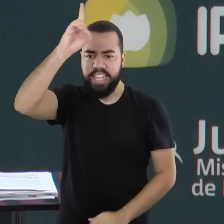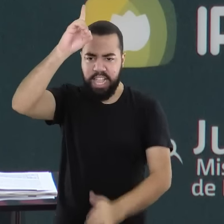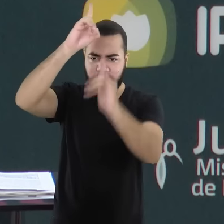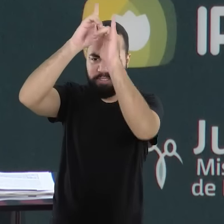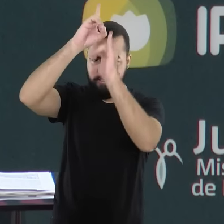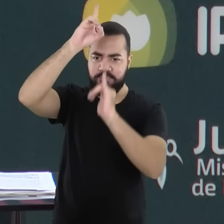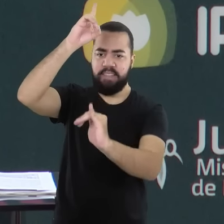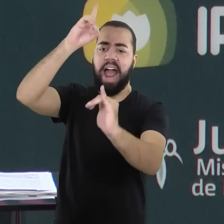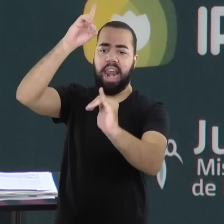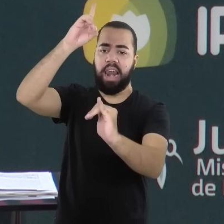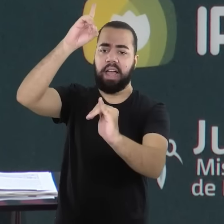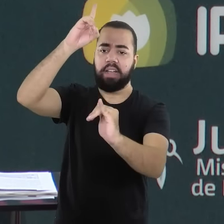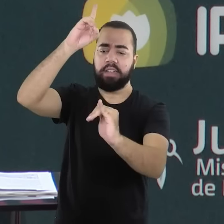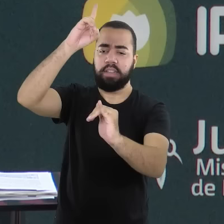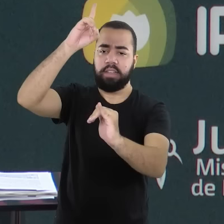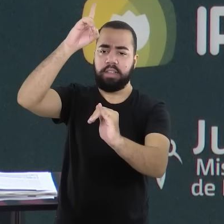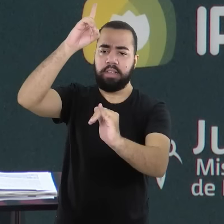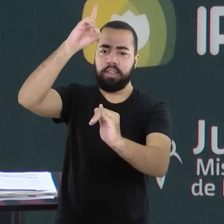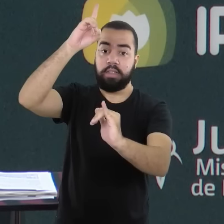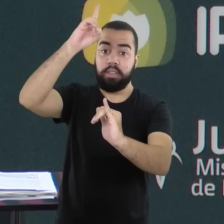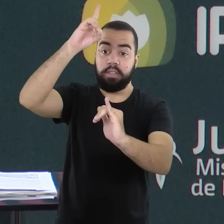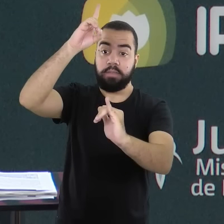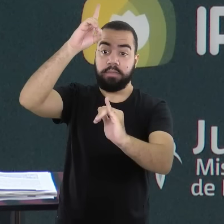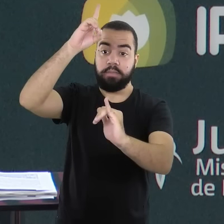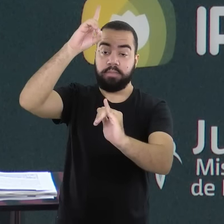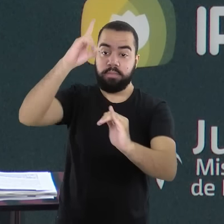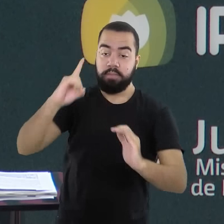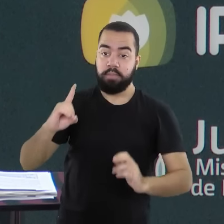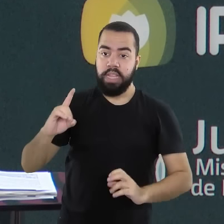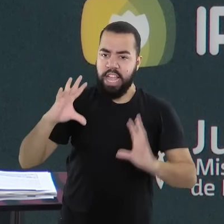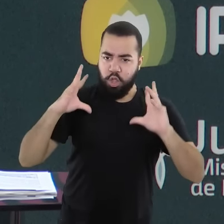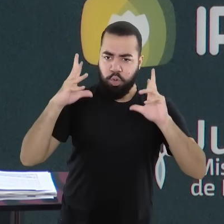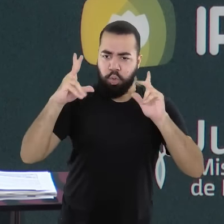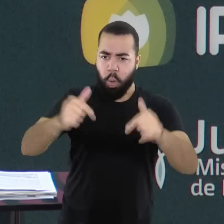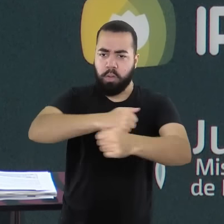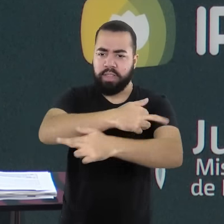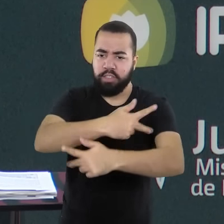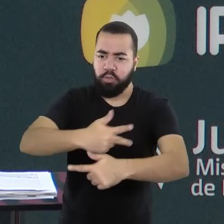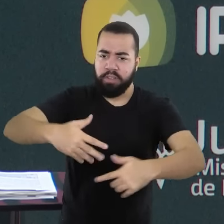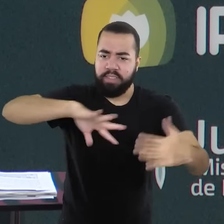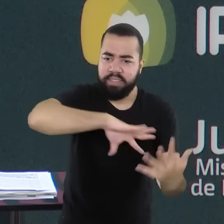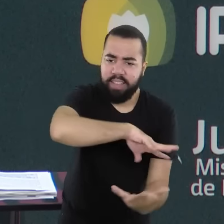claramente que todas as decisões que acontecem na terra